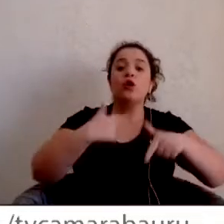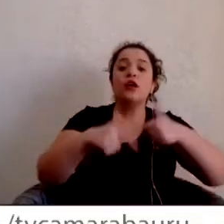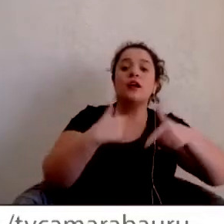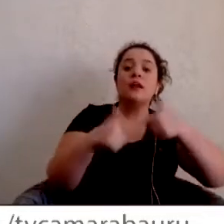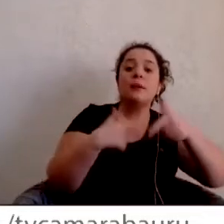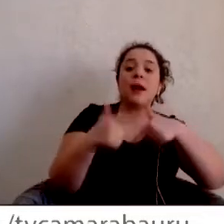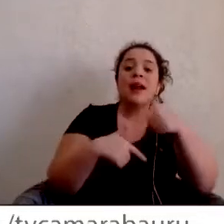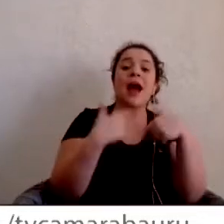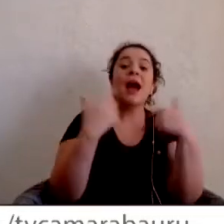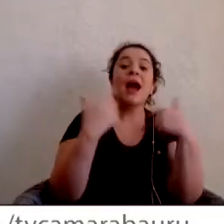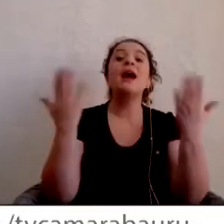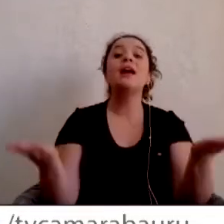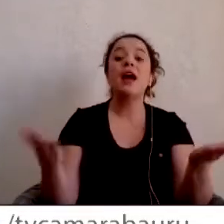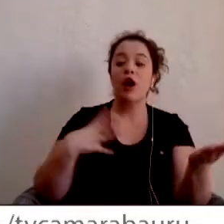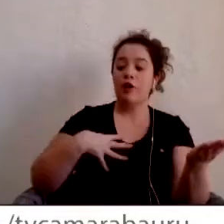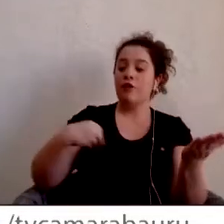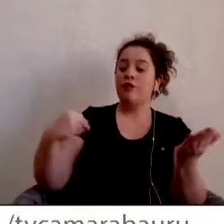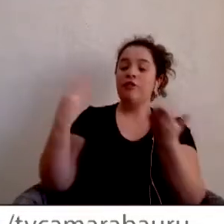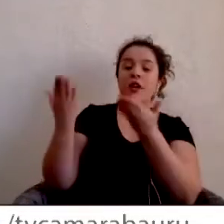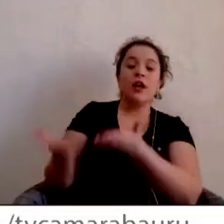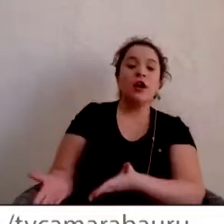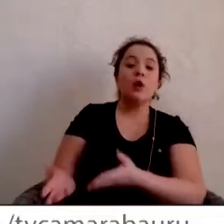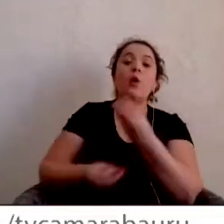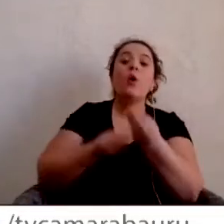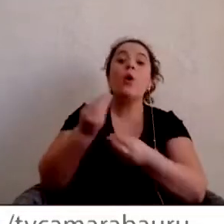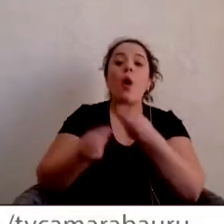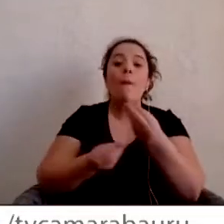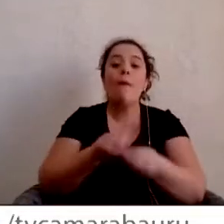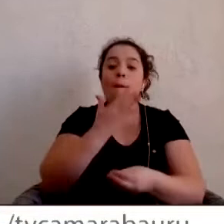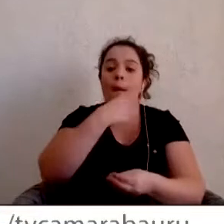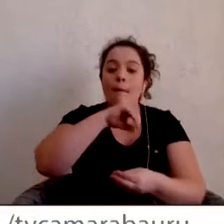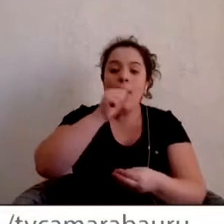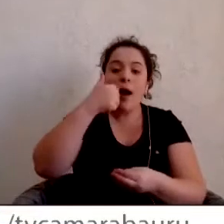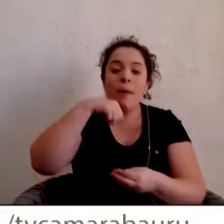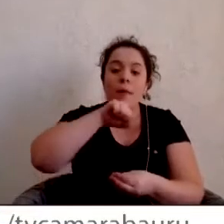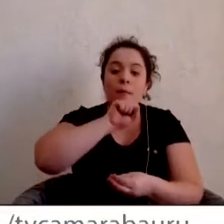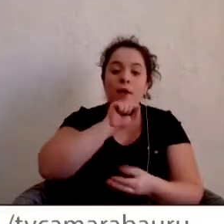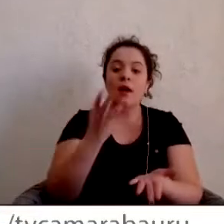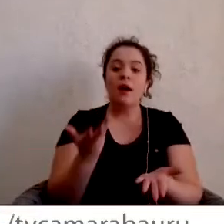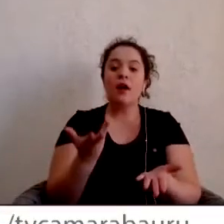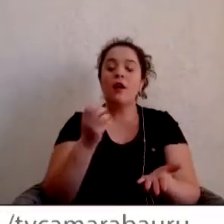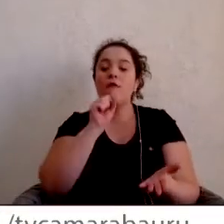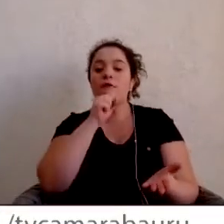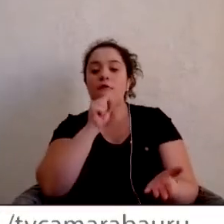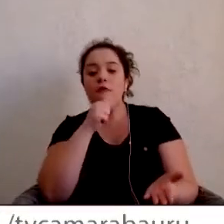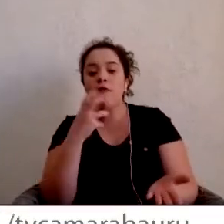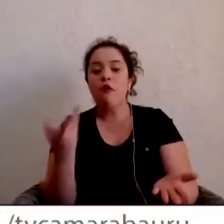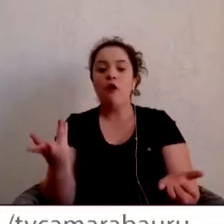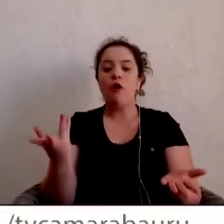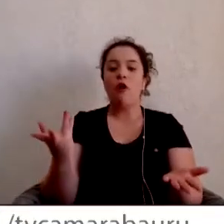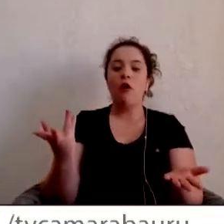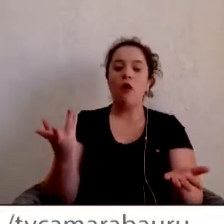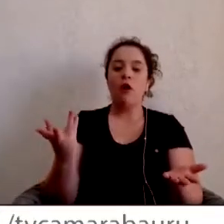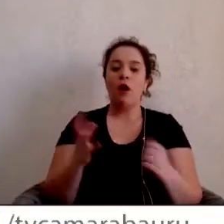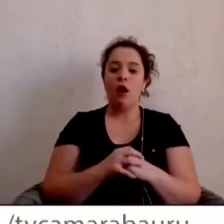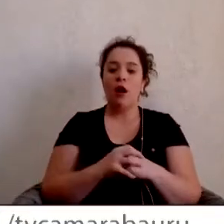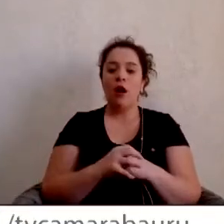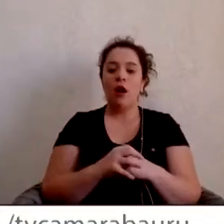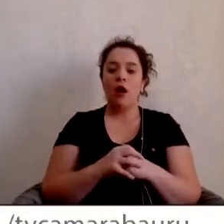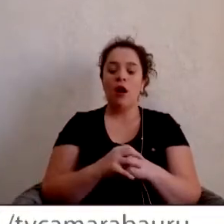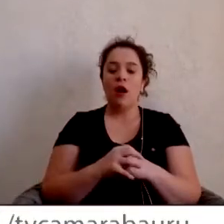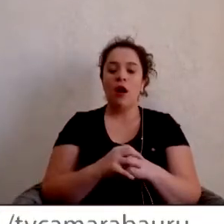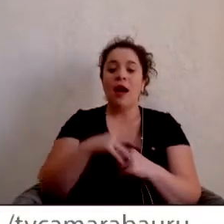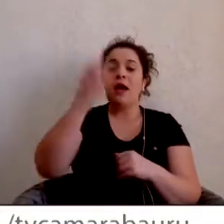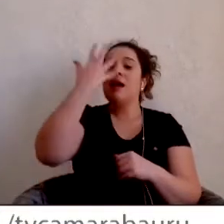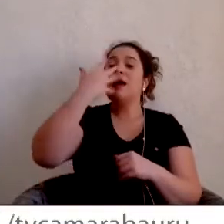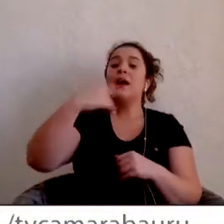Os pais que estão voltando, os avós que estão voltando, onde é que essas crianças